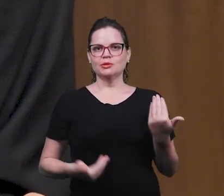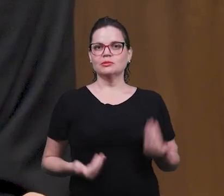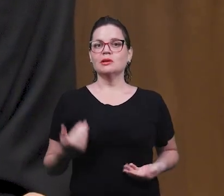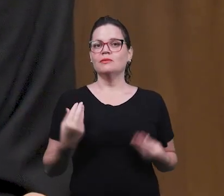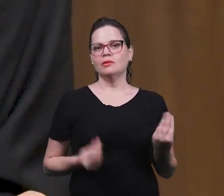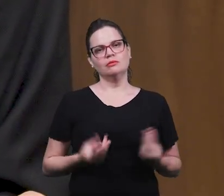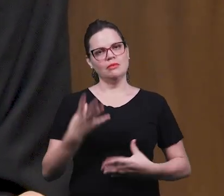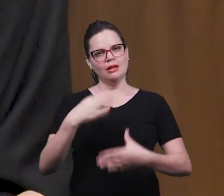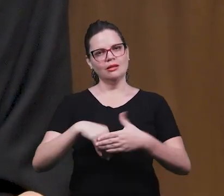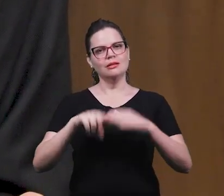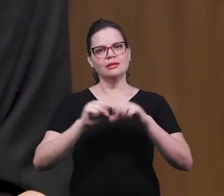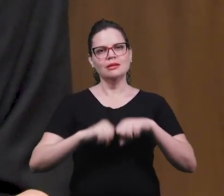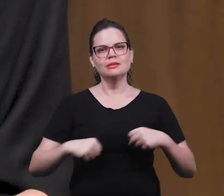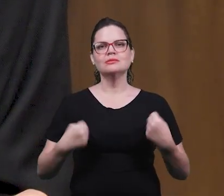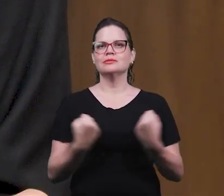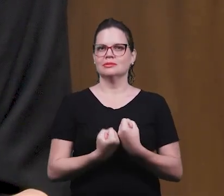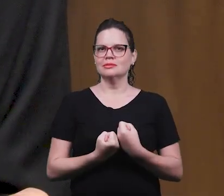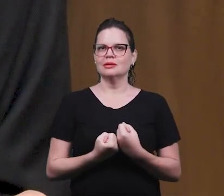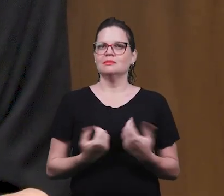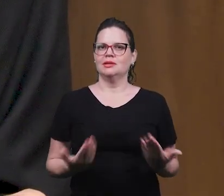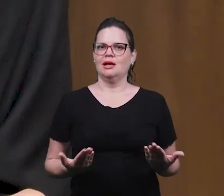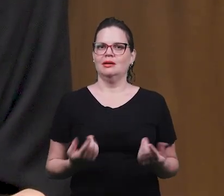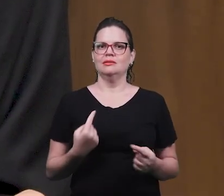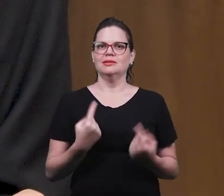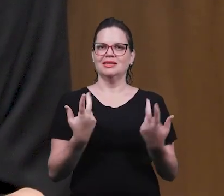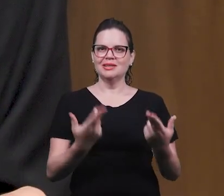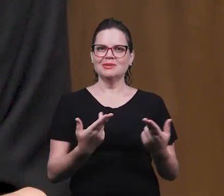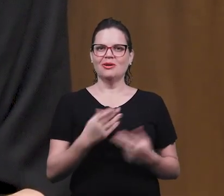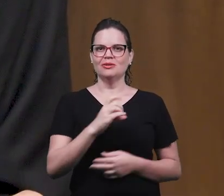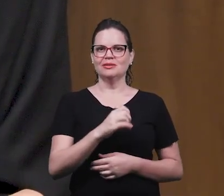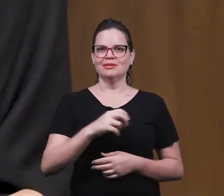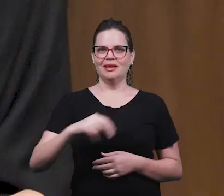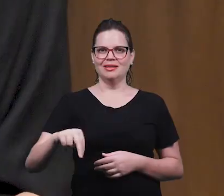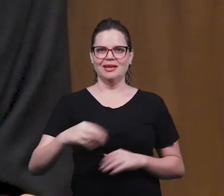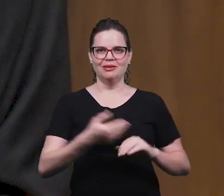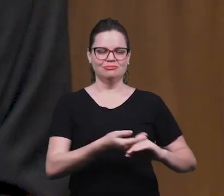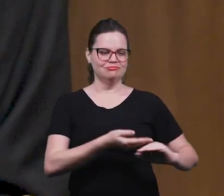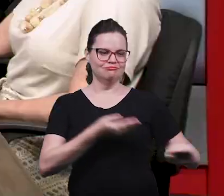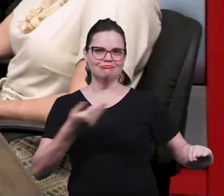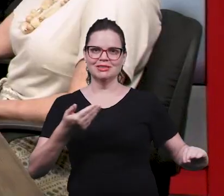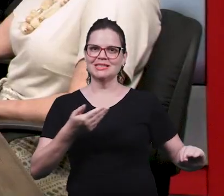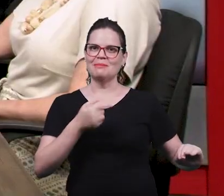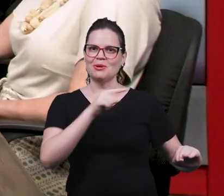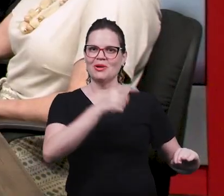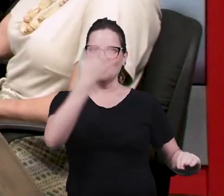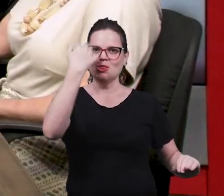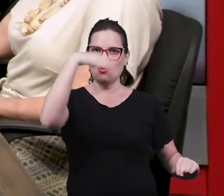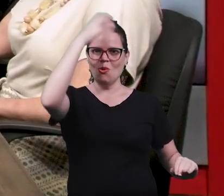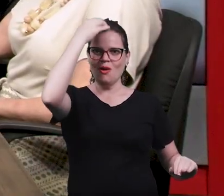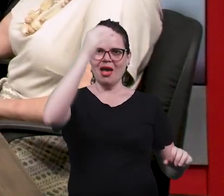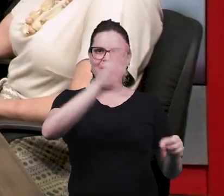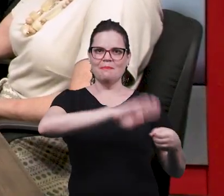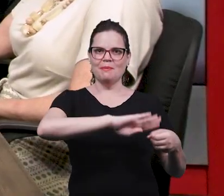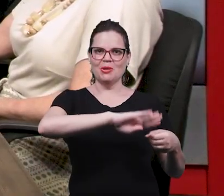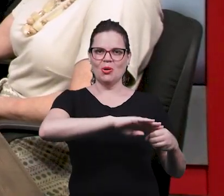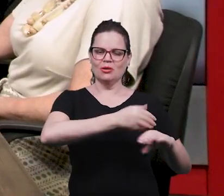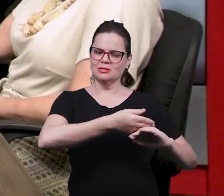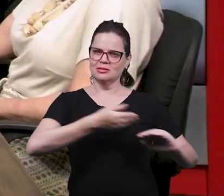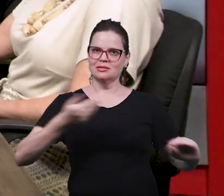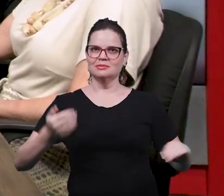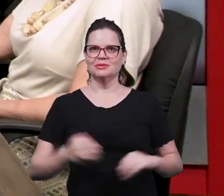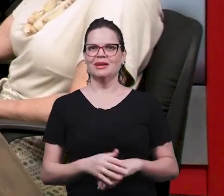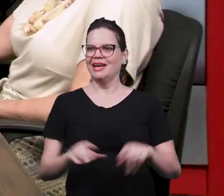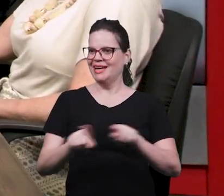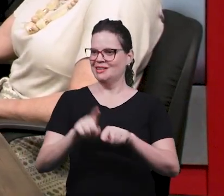do servo, né? Então, eles escolheram não se contaminar, né, com as finas iguarias do rei. Mesmo na hora do vôlei,